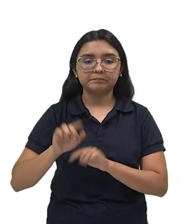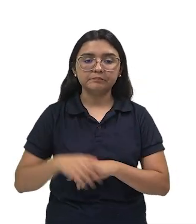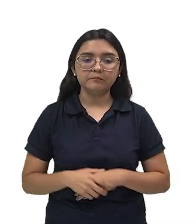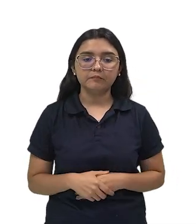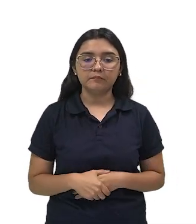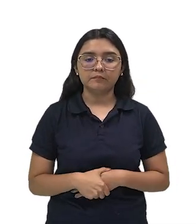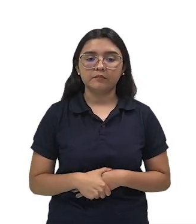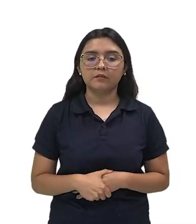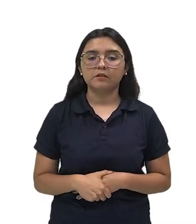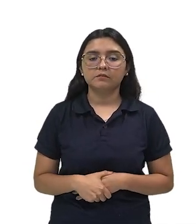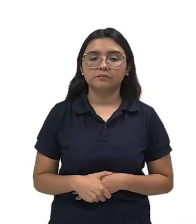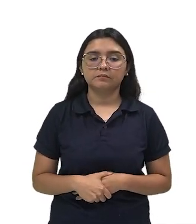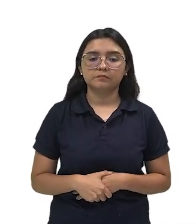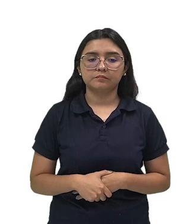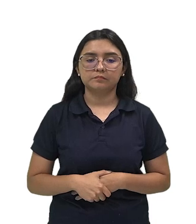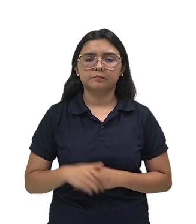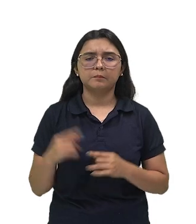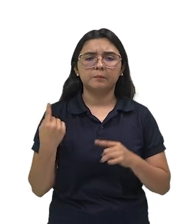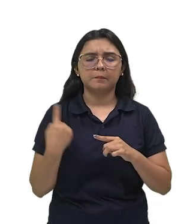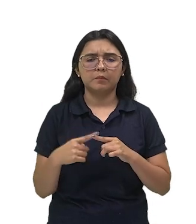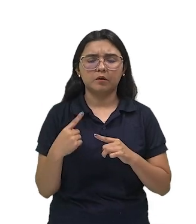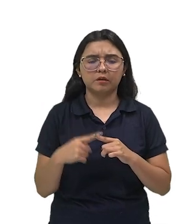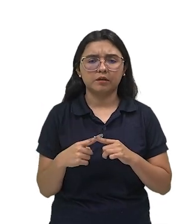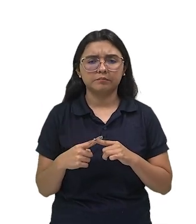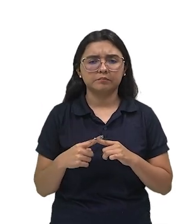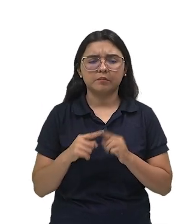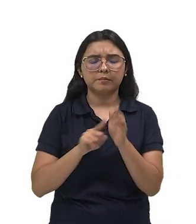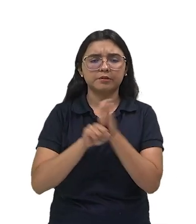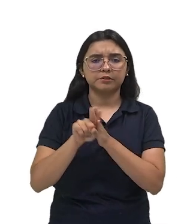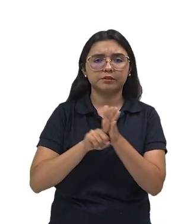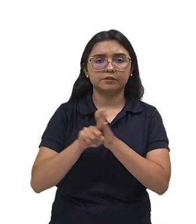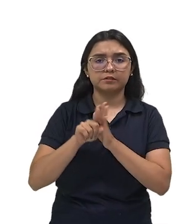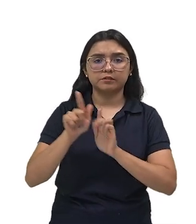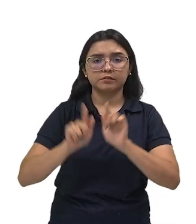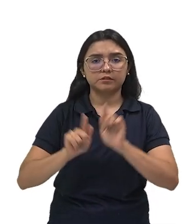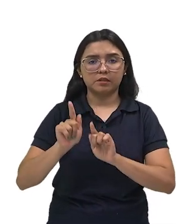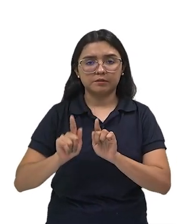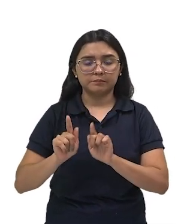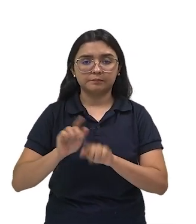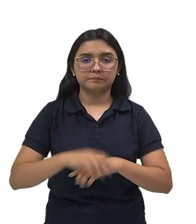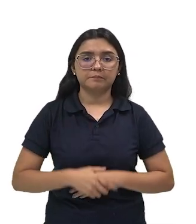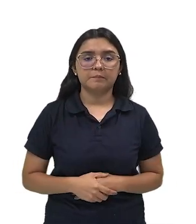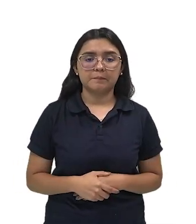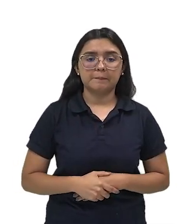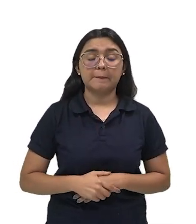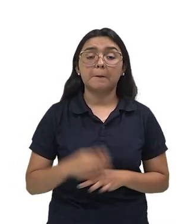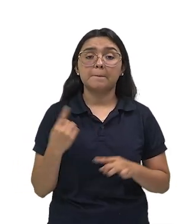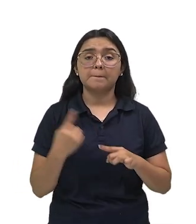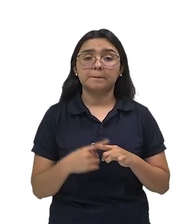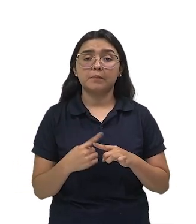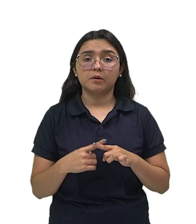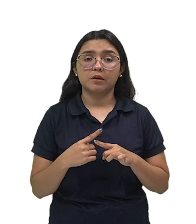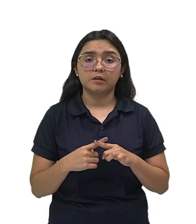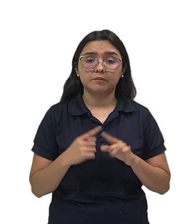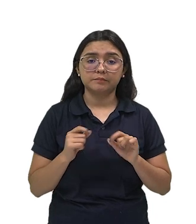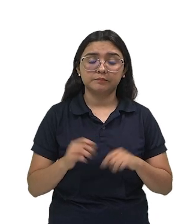censitária. Olha lá. Por que, professor, que ela é uma pesquisa censitária? Porque eu estou